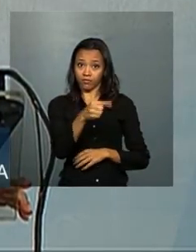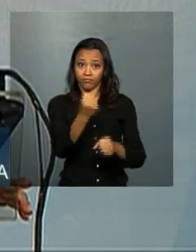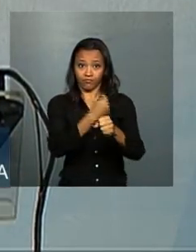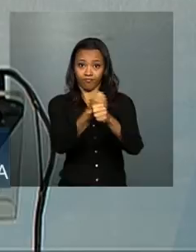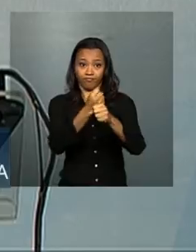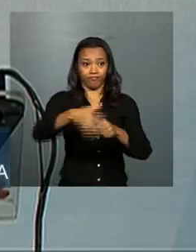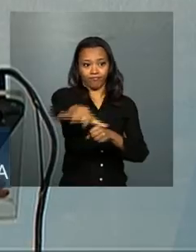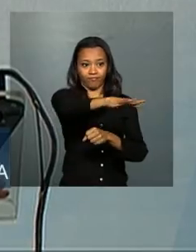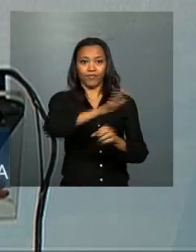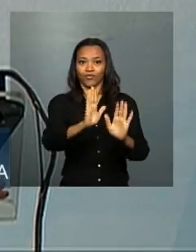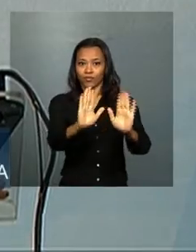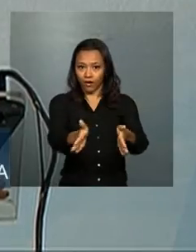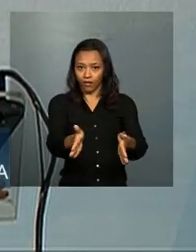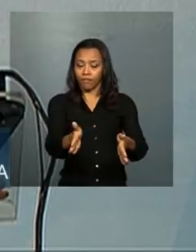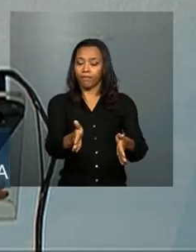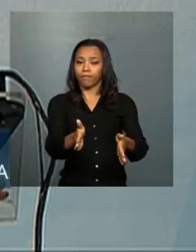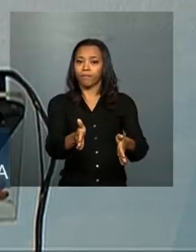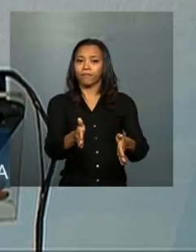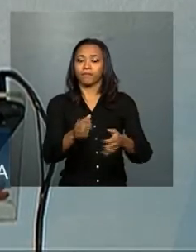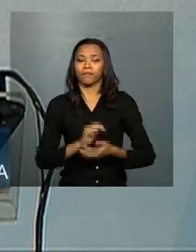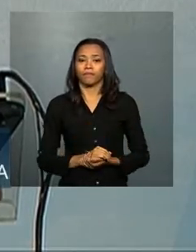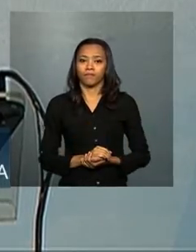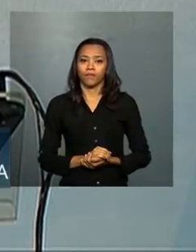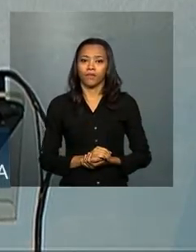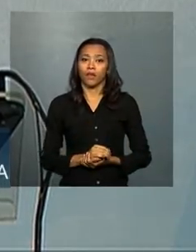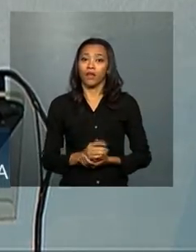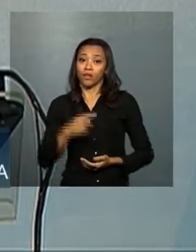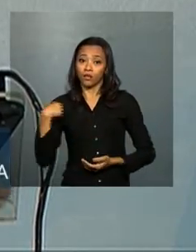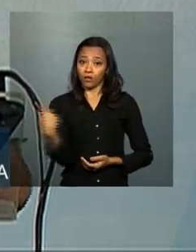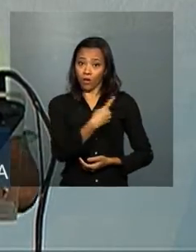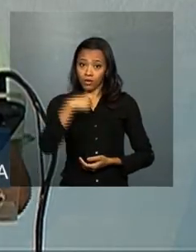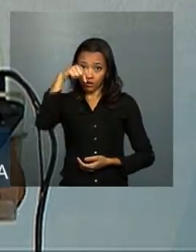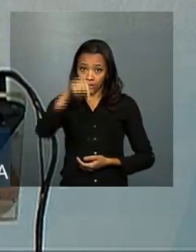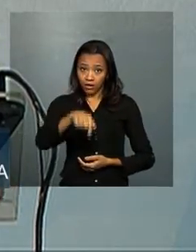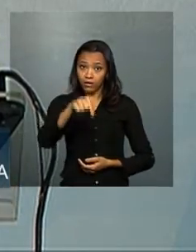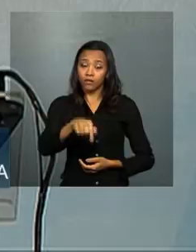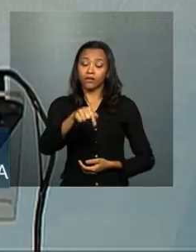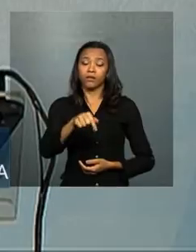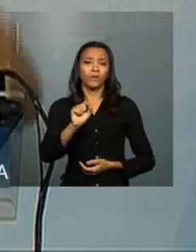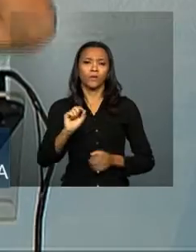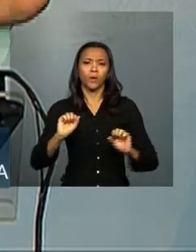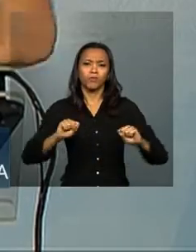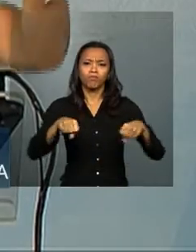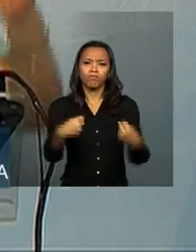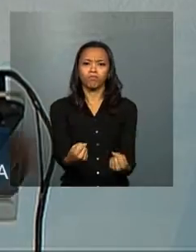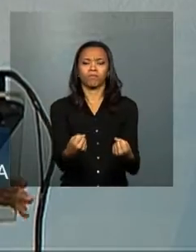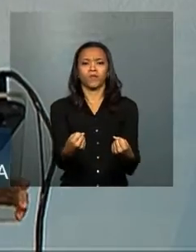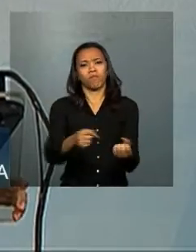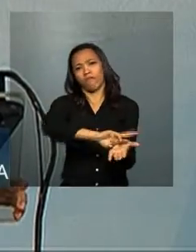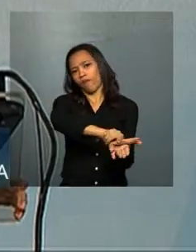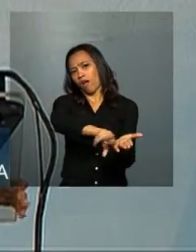Princesa que nós fizemos. Nós aqui nos dedicamos a uma série